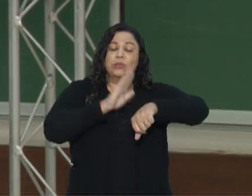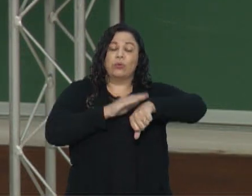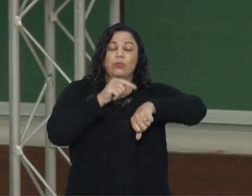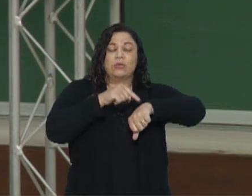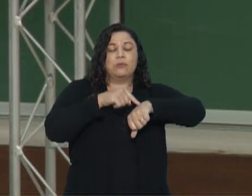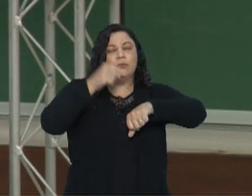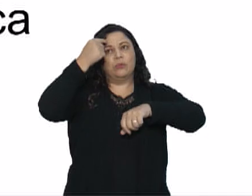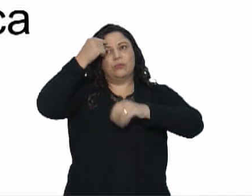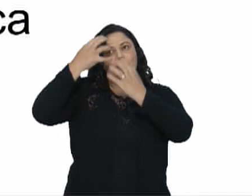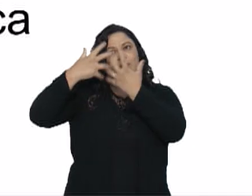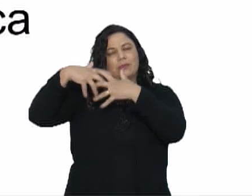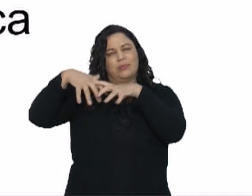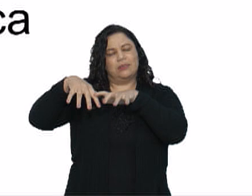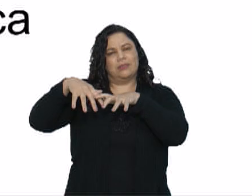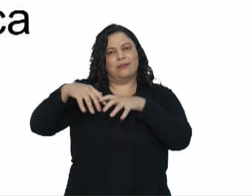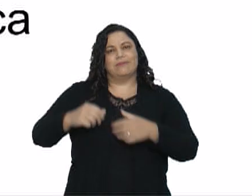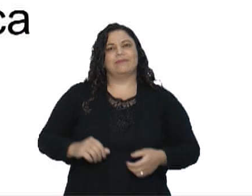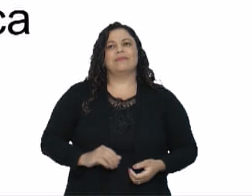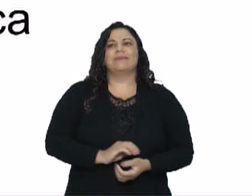possam pensar.